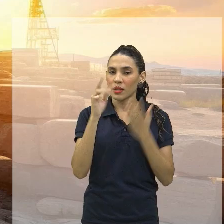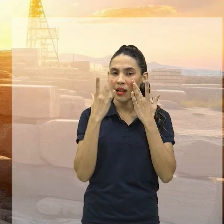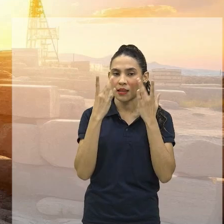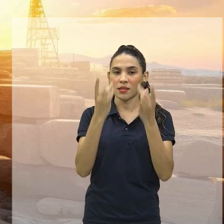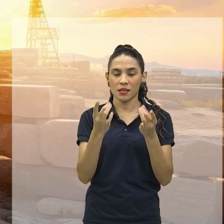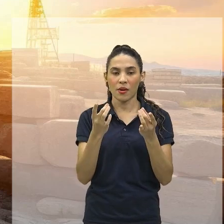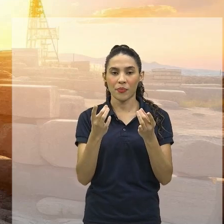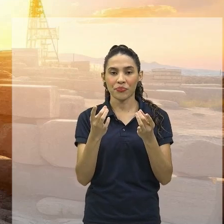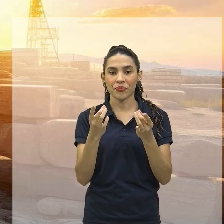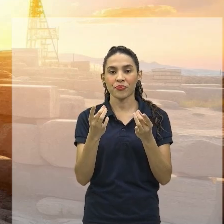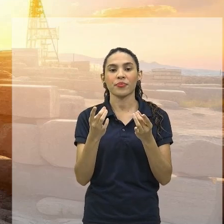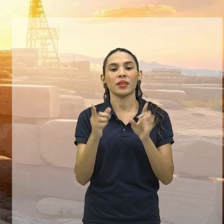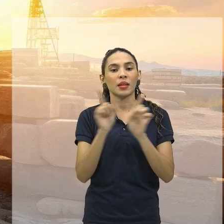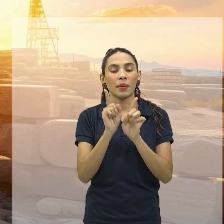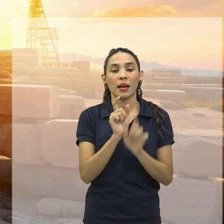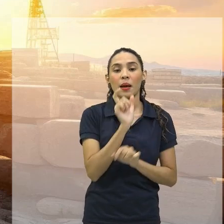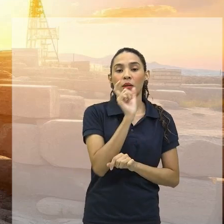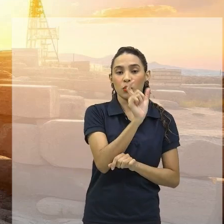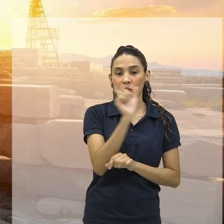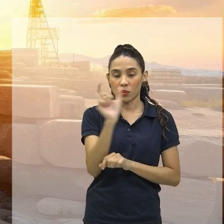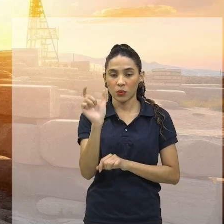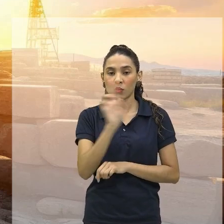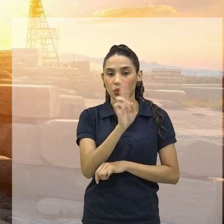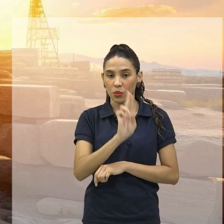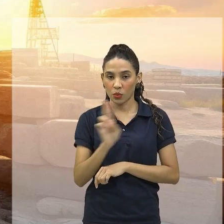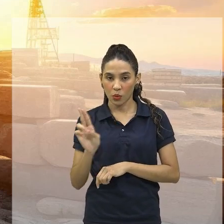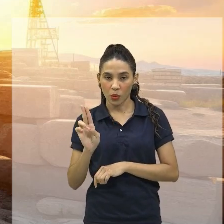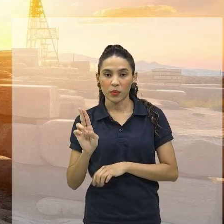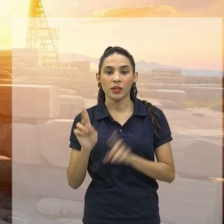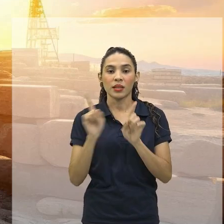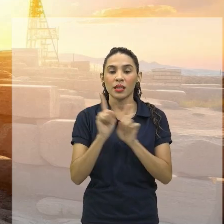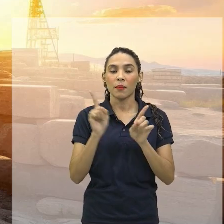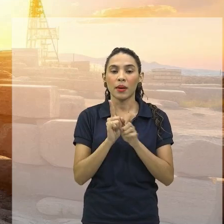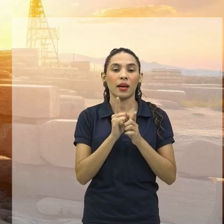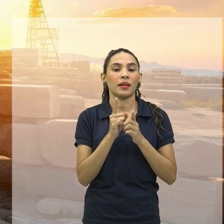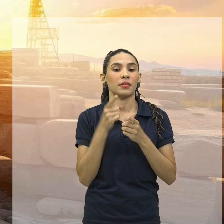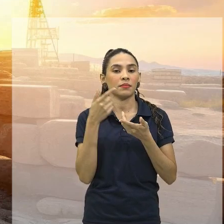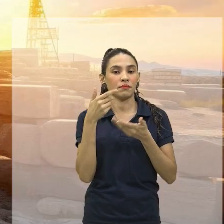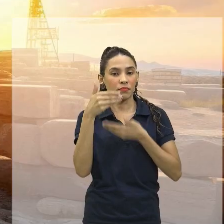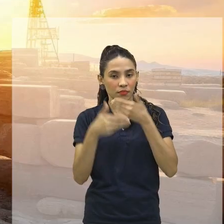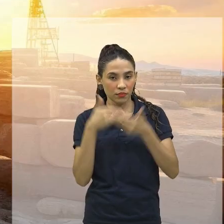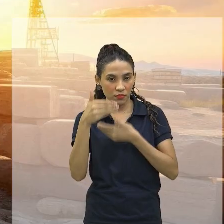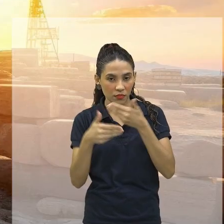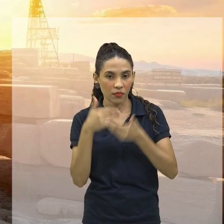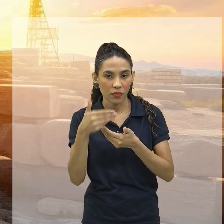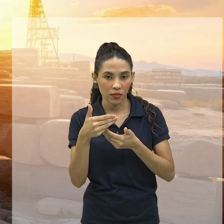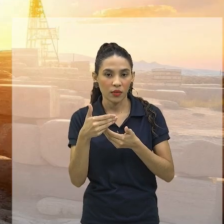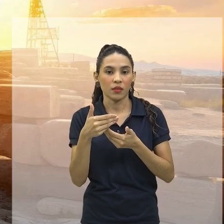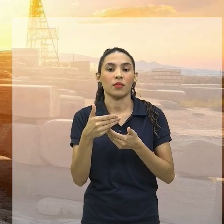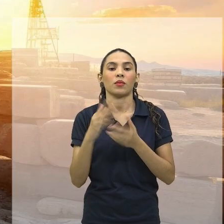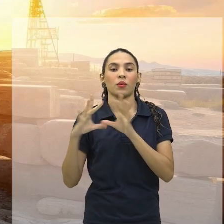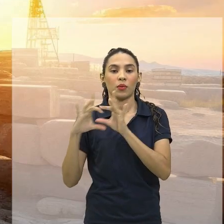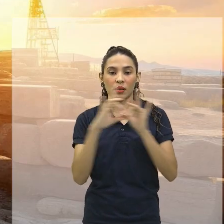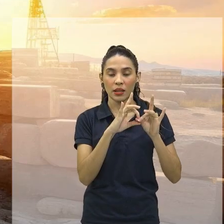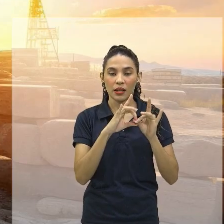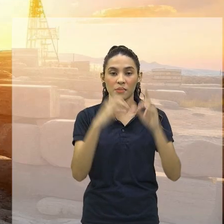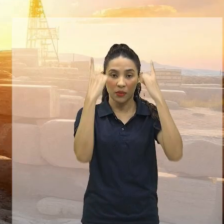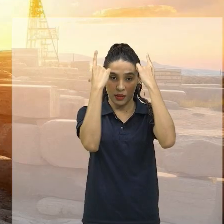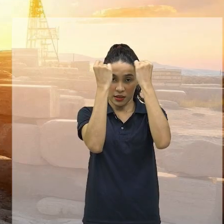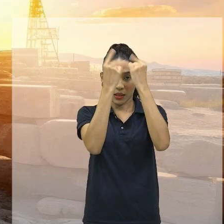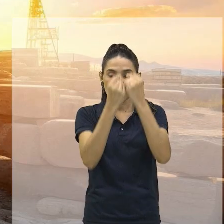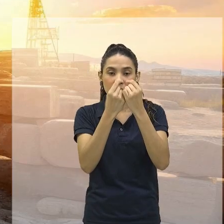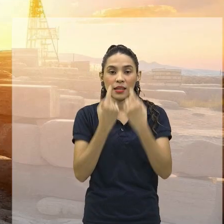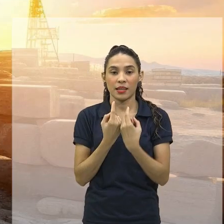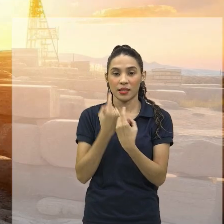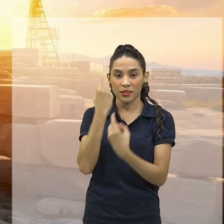atento às nomenclaturas, né, ao caminho em que esse contexto da Grécia Antiga